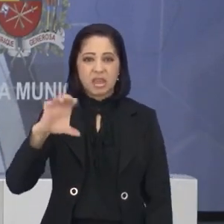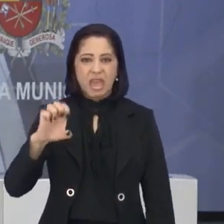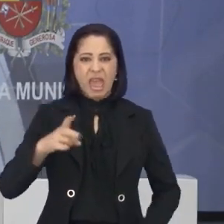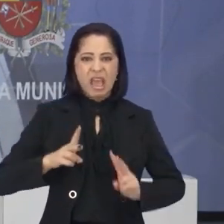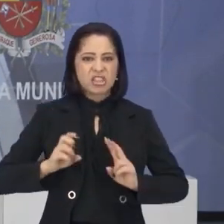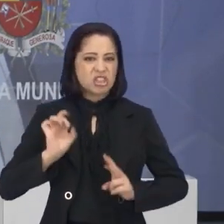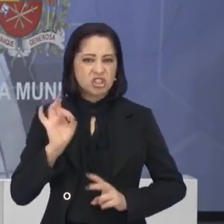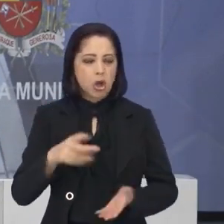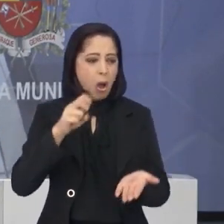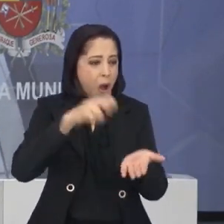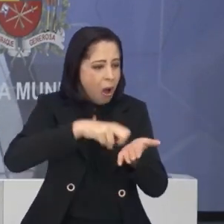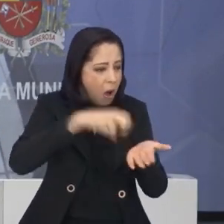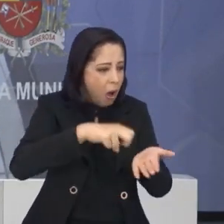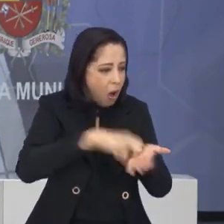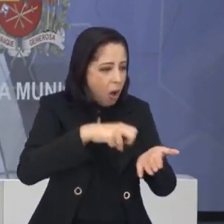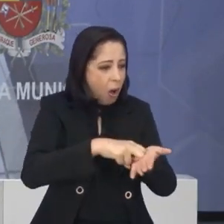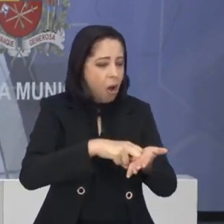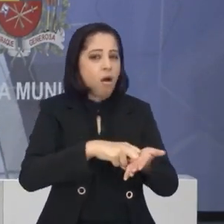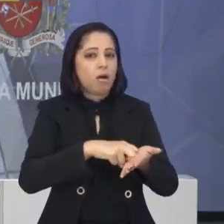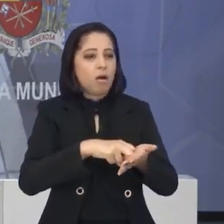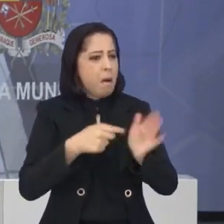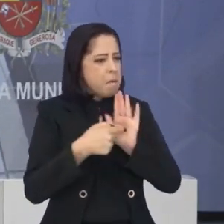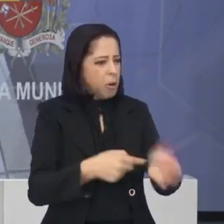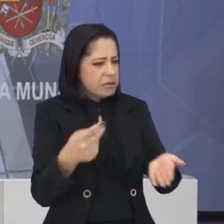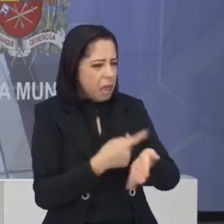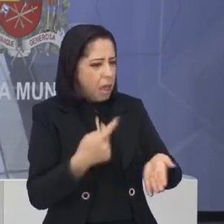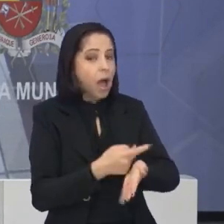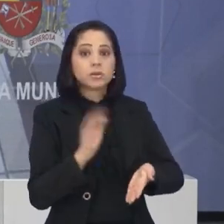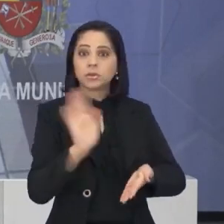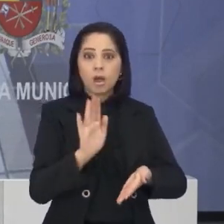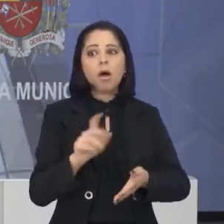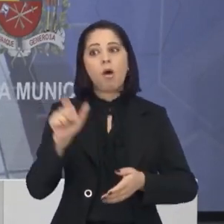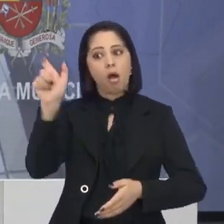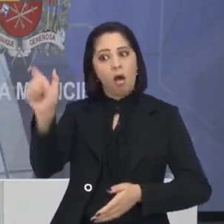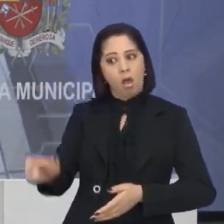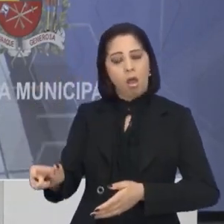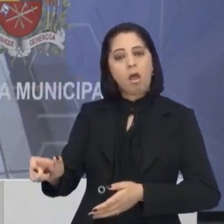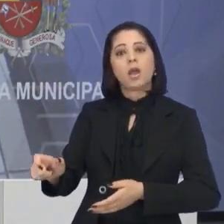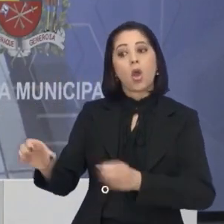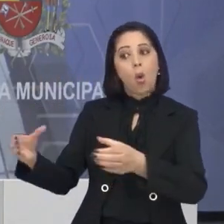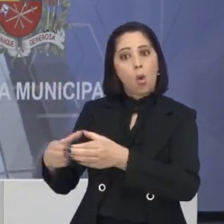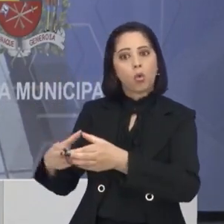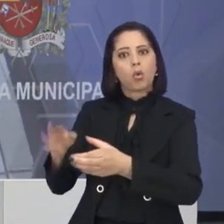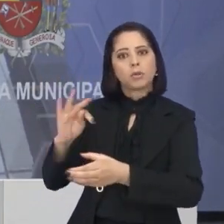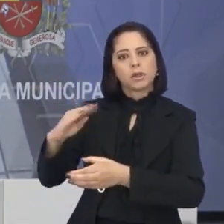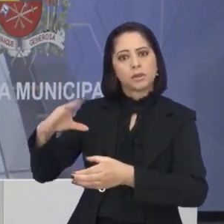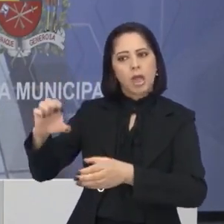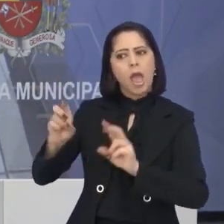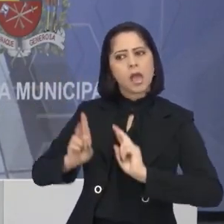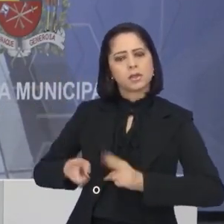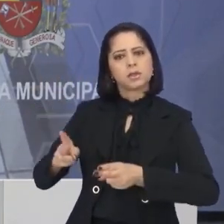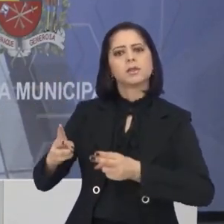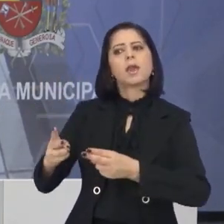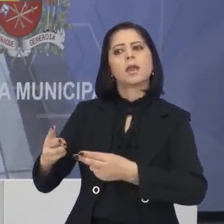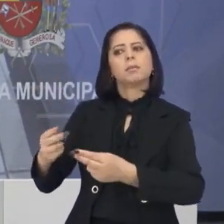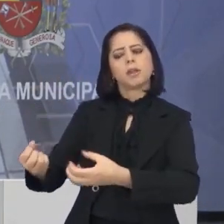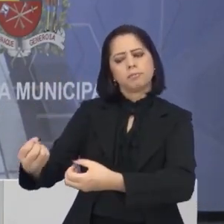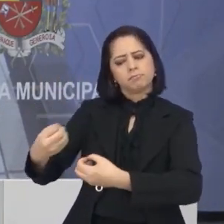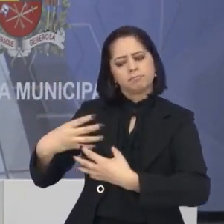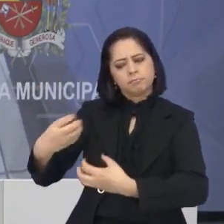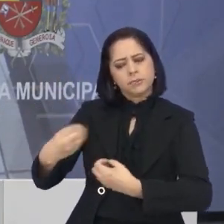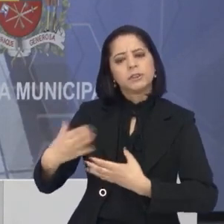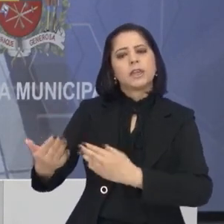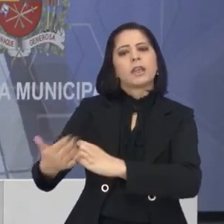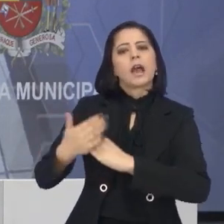e fazer apontamentos mas também nos ajudar dialogar participar da gestão da casa o que é muito importante nos ajuda